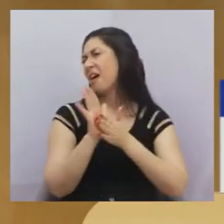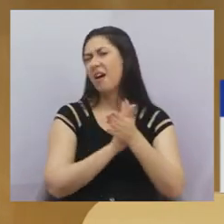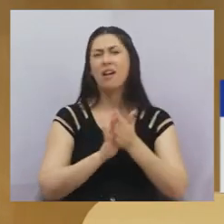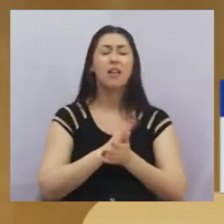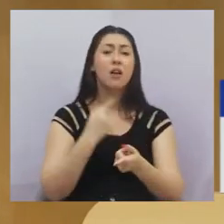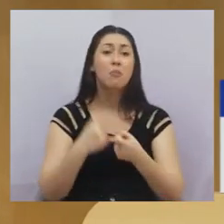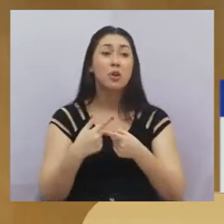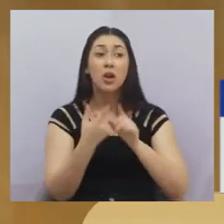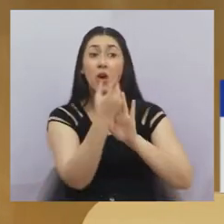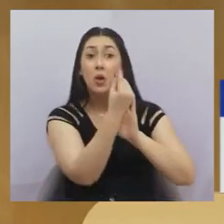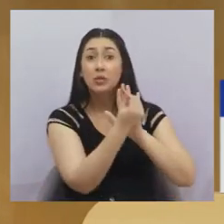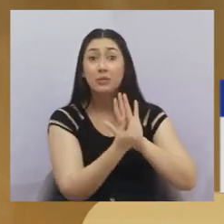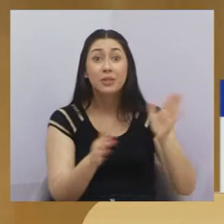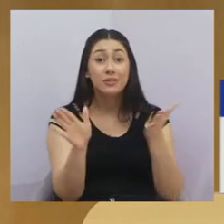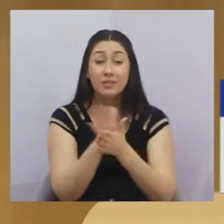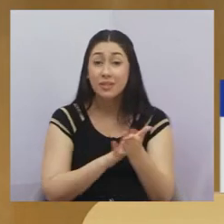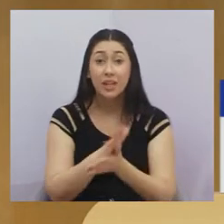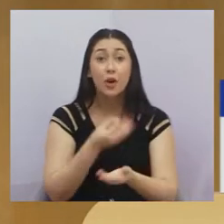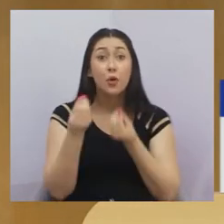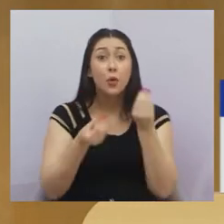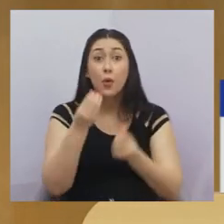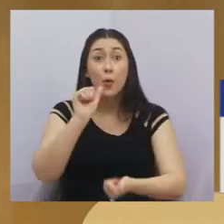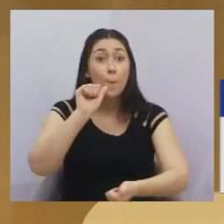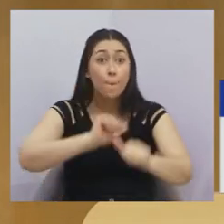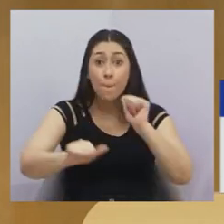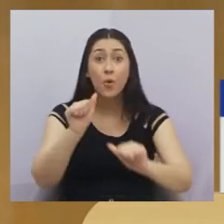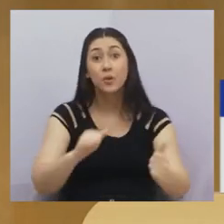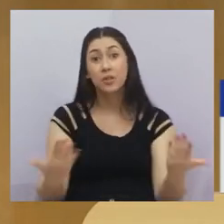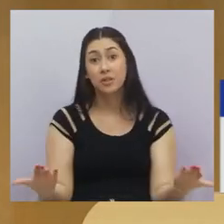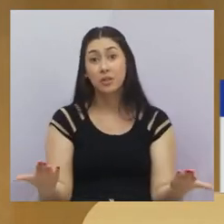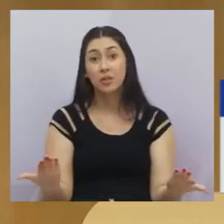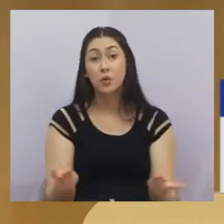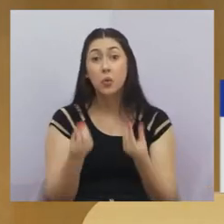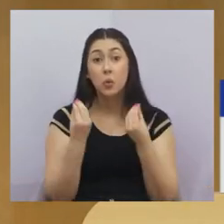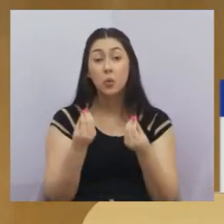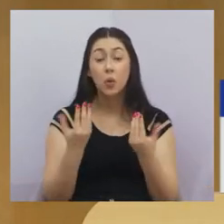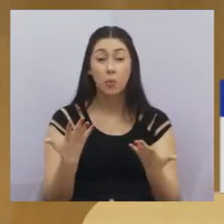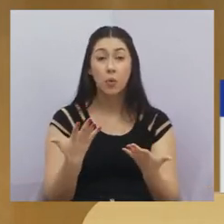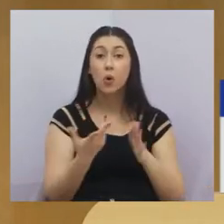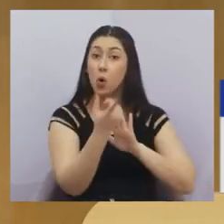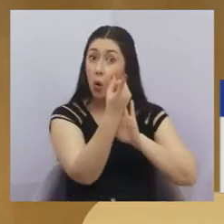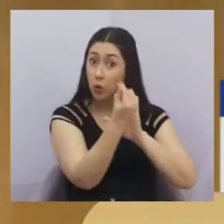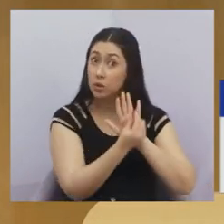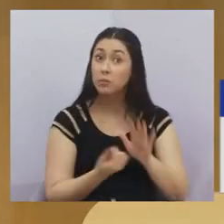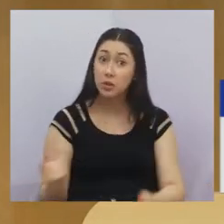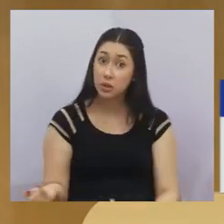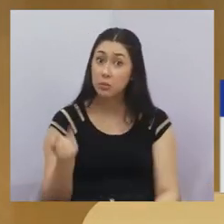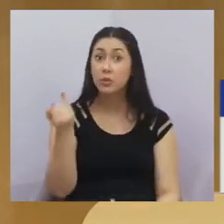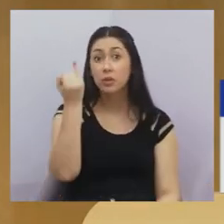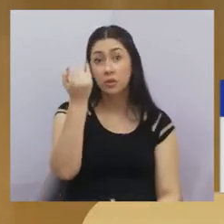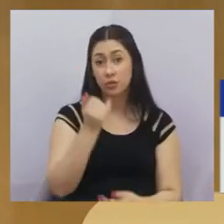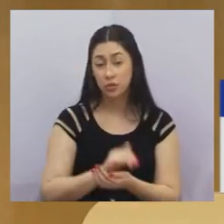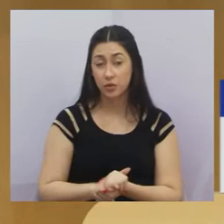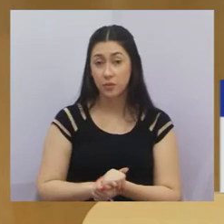tem orçamento e não se faz mudanças sem dinheiro. O orçamento é importante.